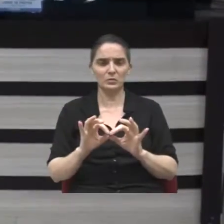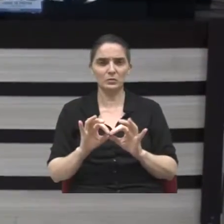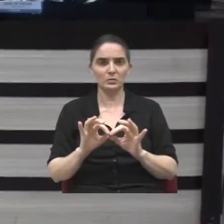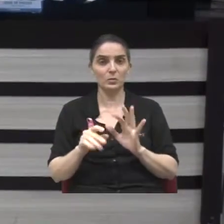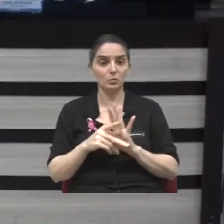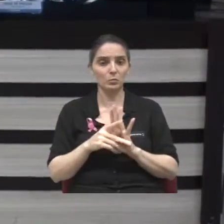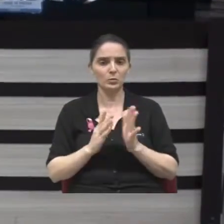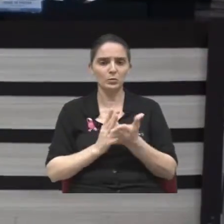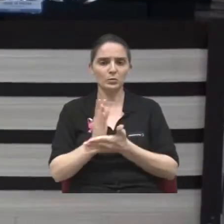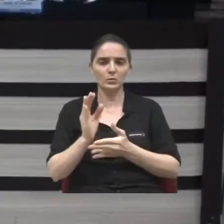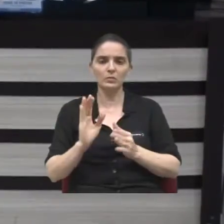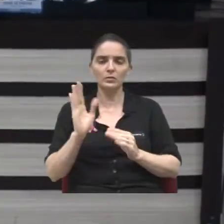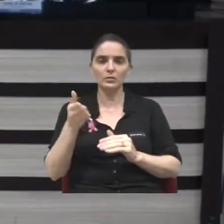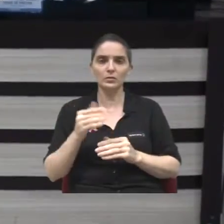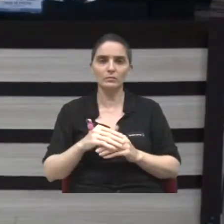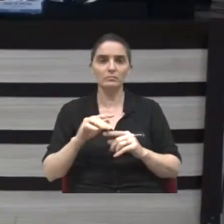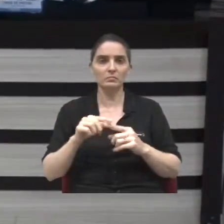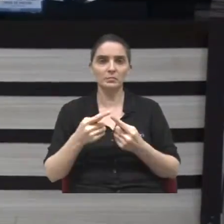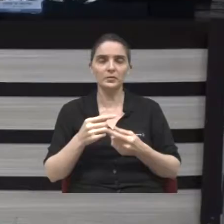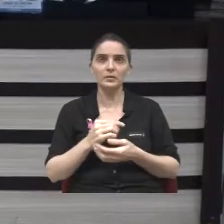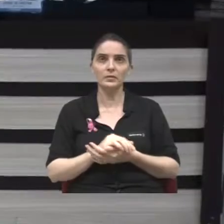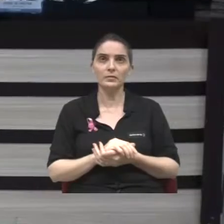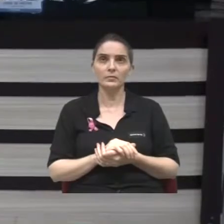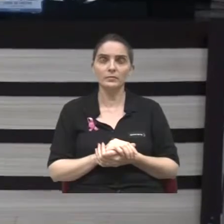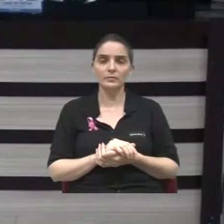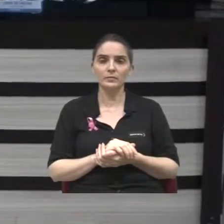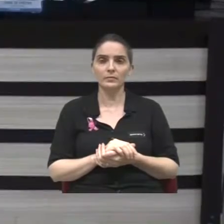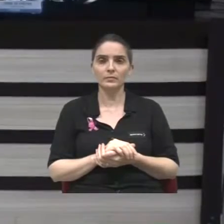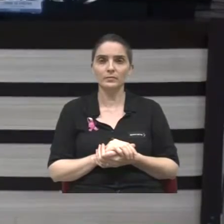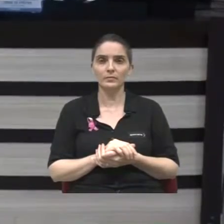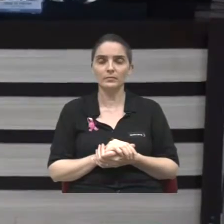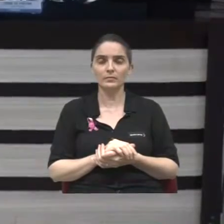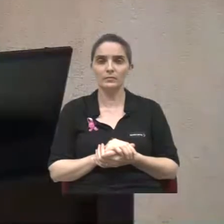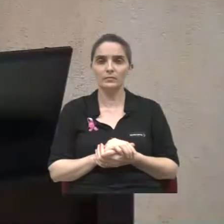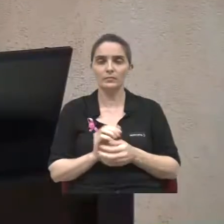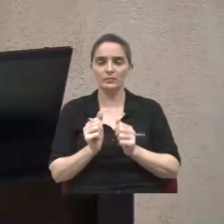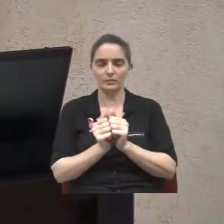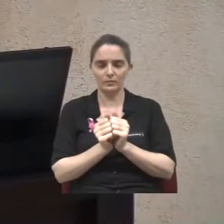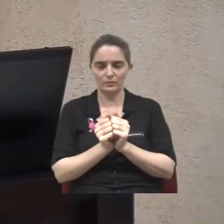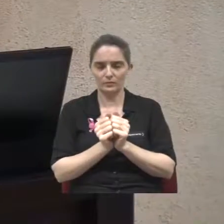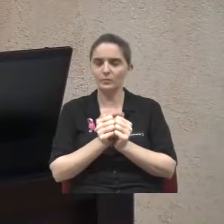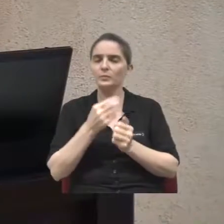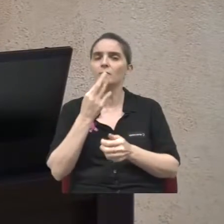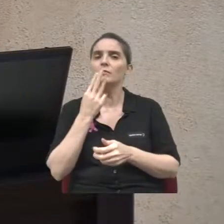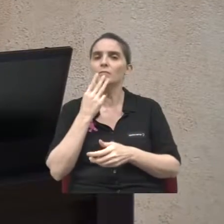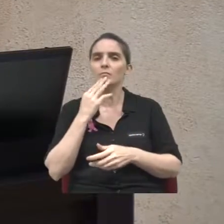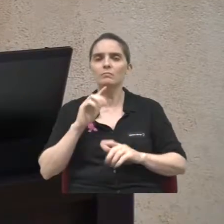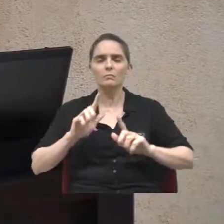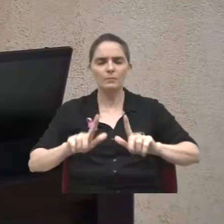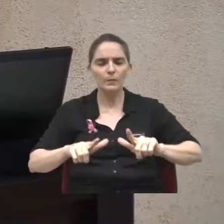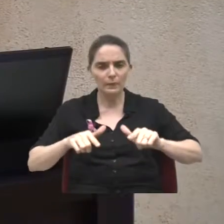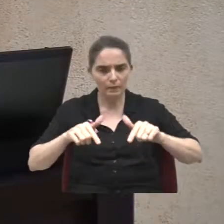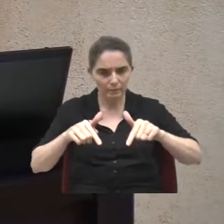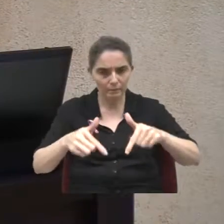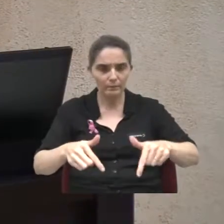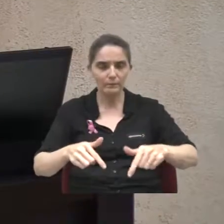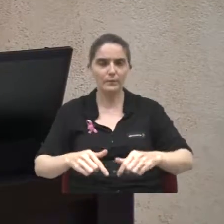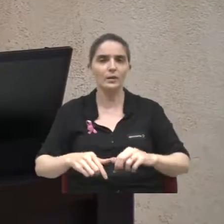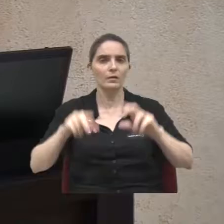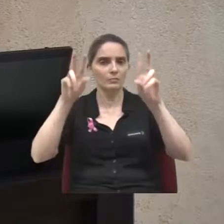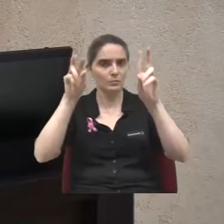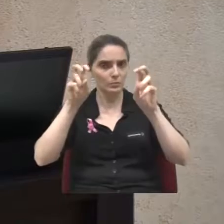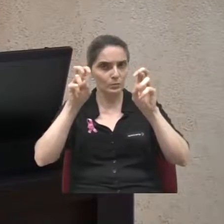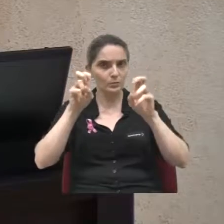mas quero fazer coro ao vereador Vaguinho, que tem lutado com muita insistência nesse assunto, o vereador